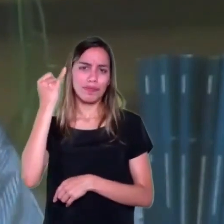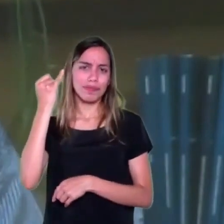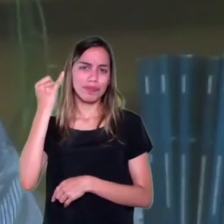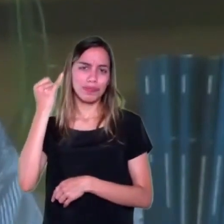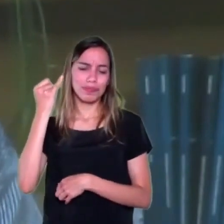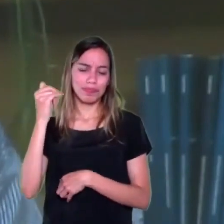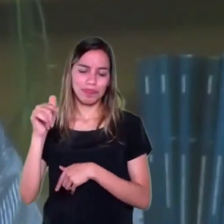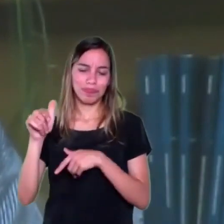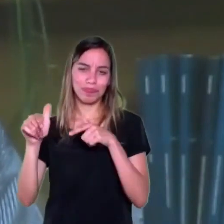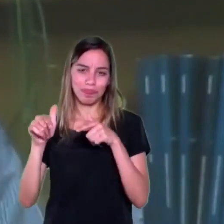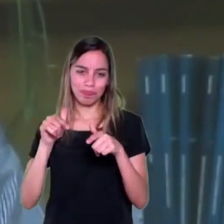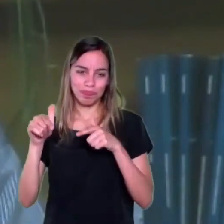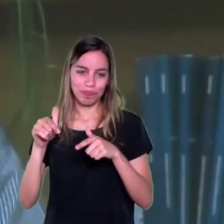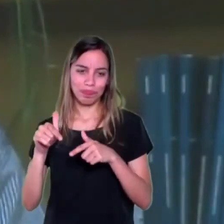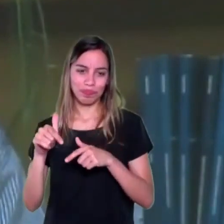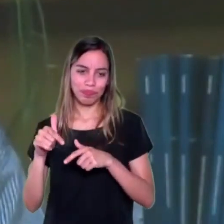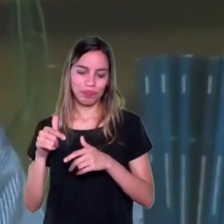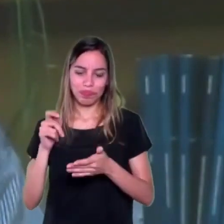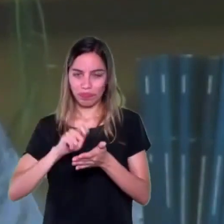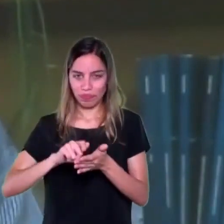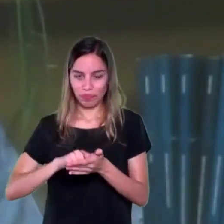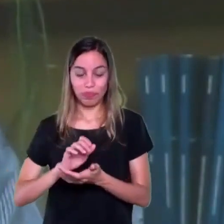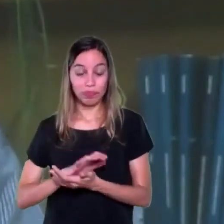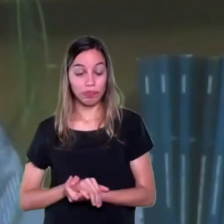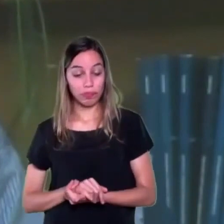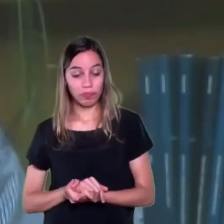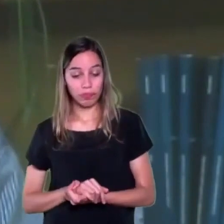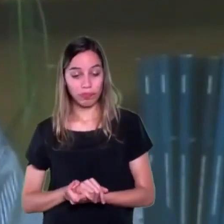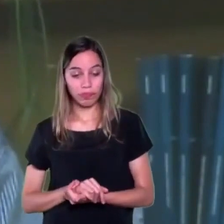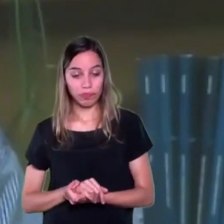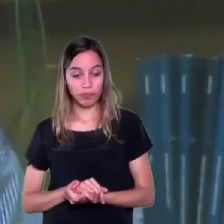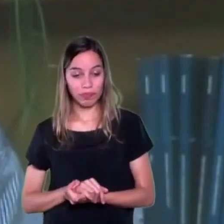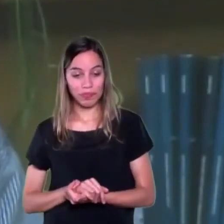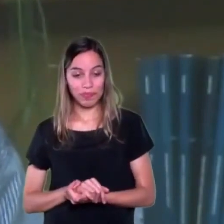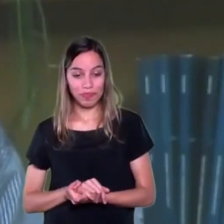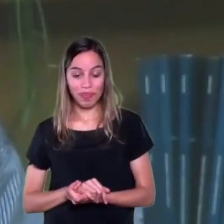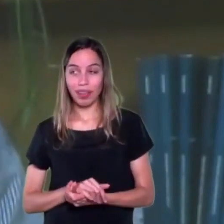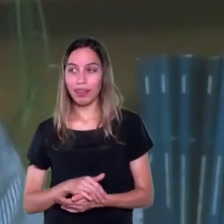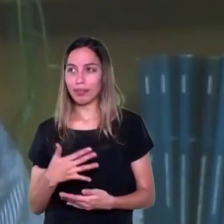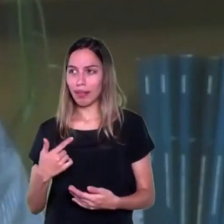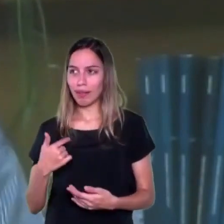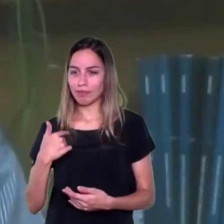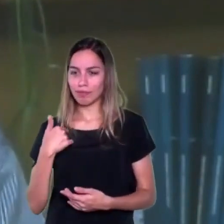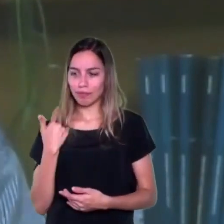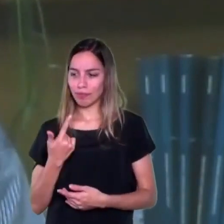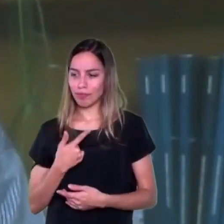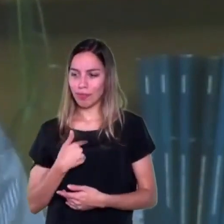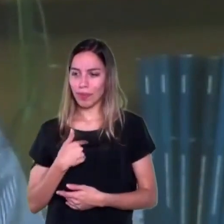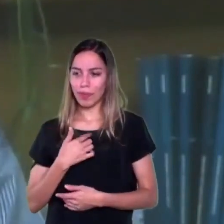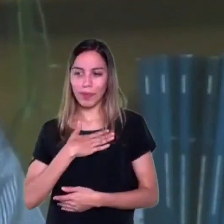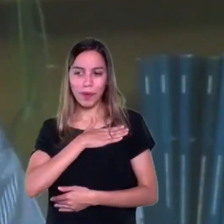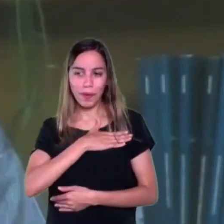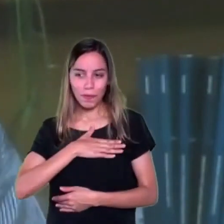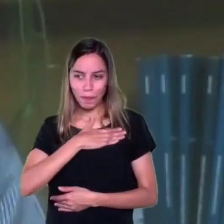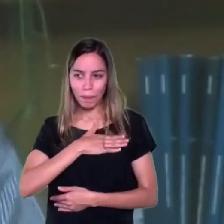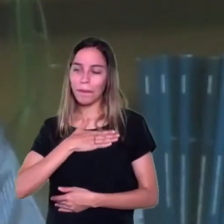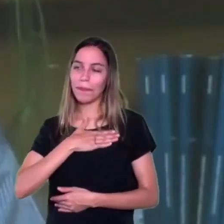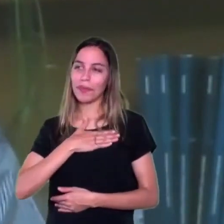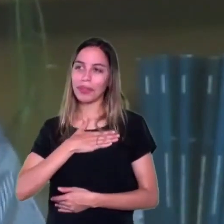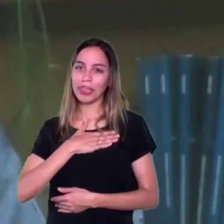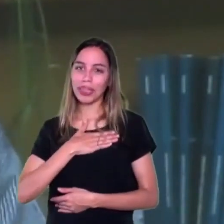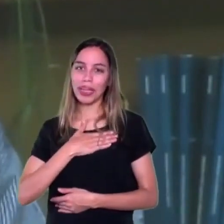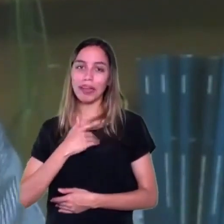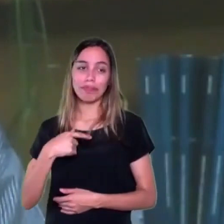tal. E teve um tempo de tanto que a gente gostava, que nós criamos um projeto parecido em Itaúna, que